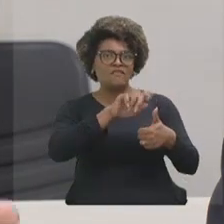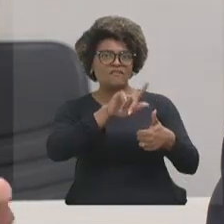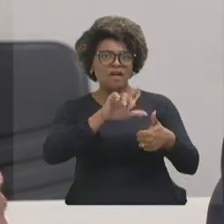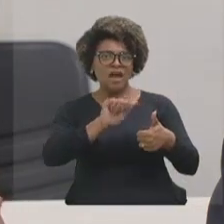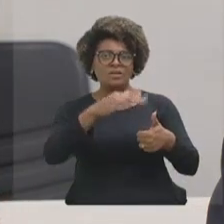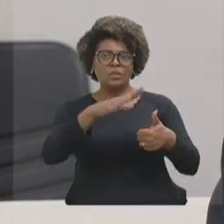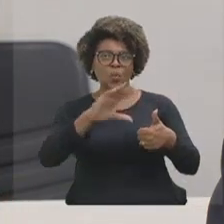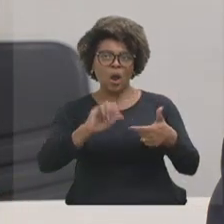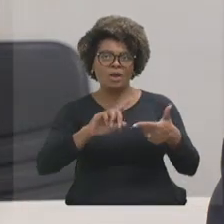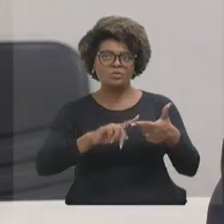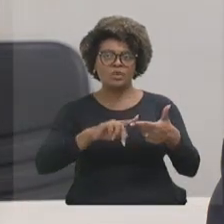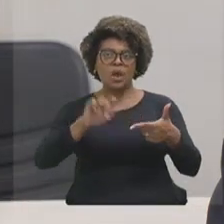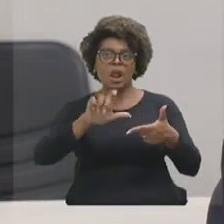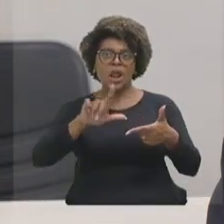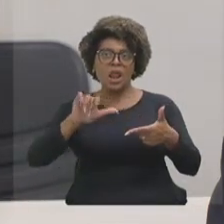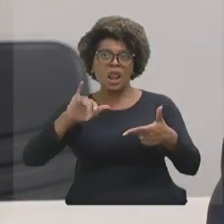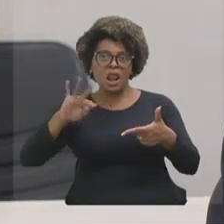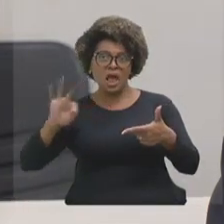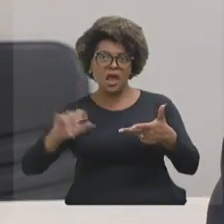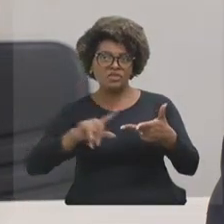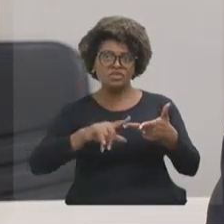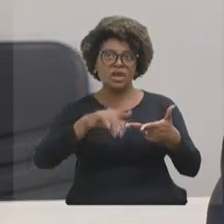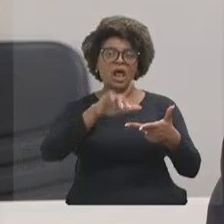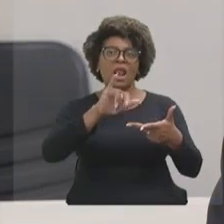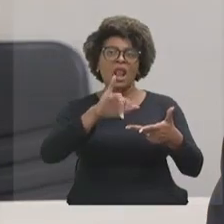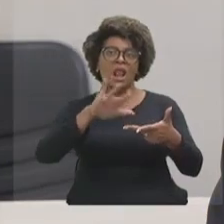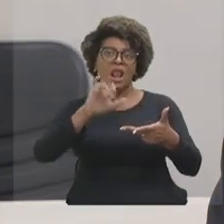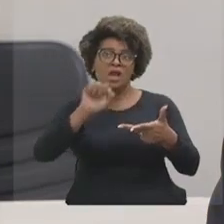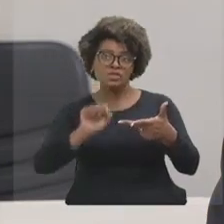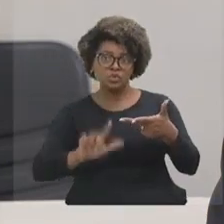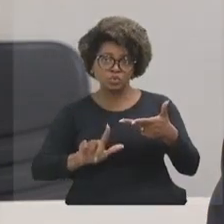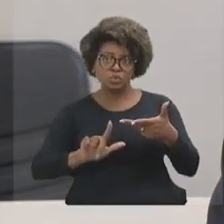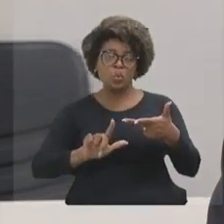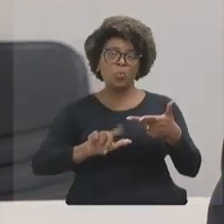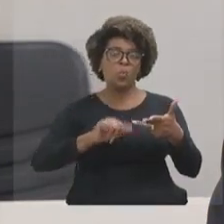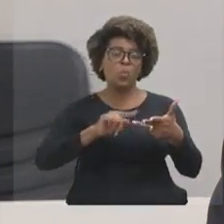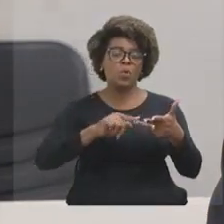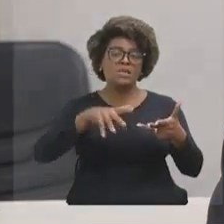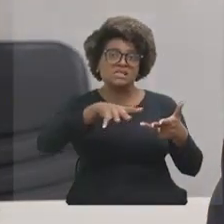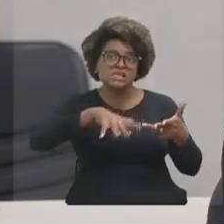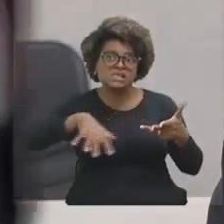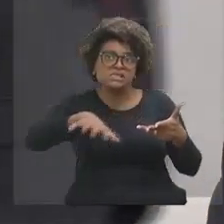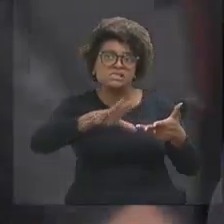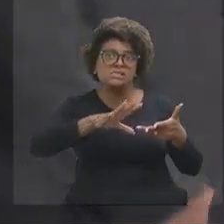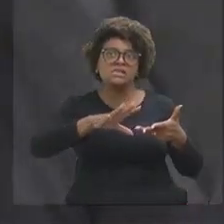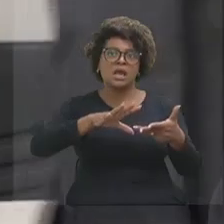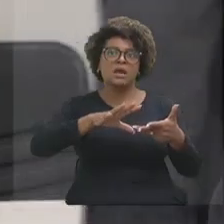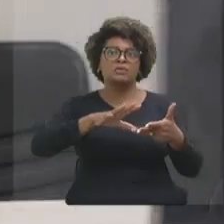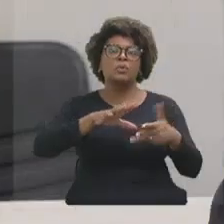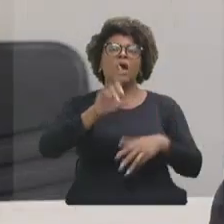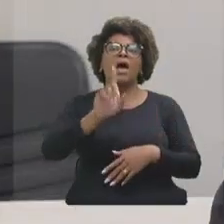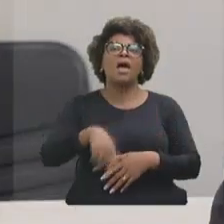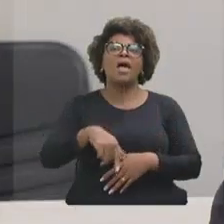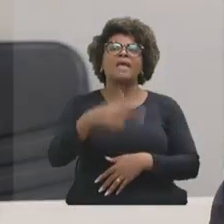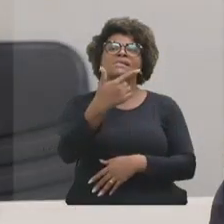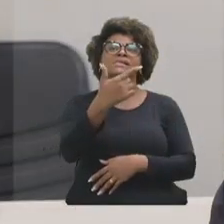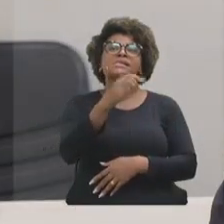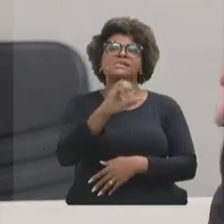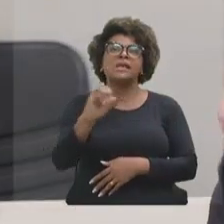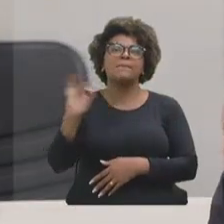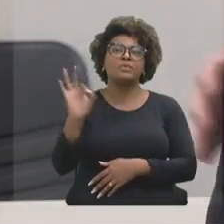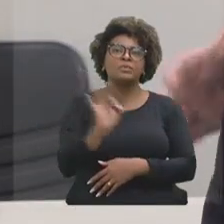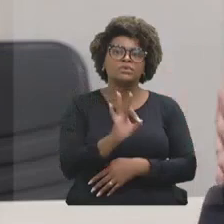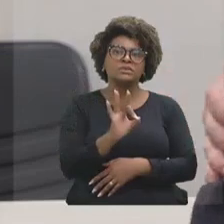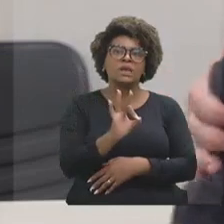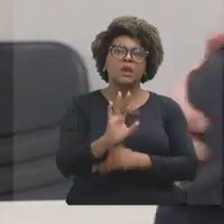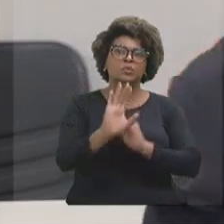do Sul Triângulo do Sul e região central o SAMU é 100% coxeado pelo estado que ainda não houve habilitação